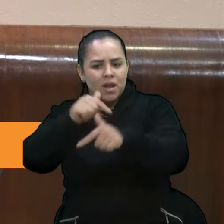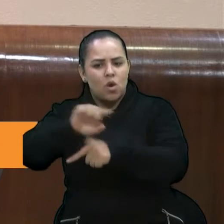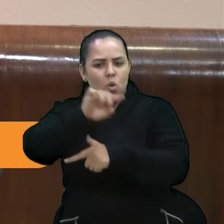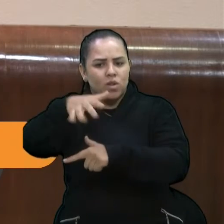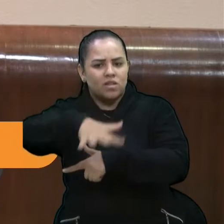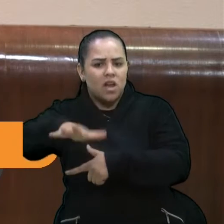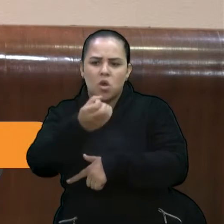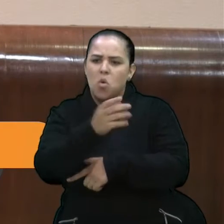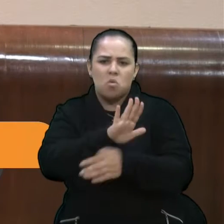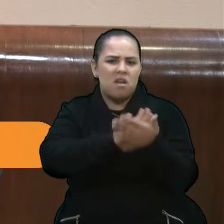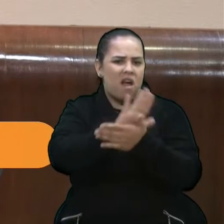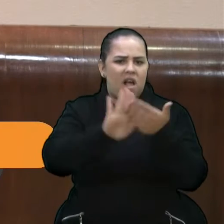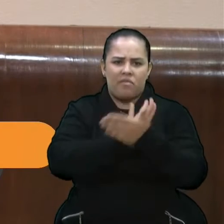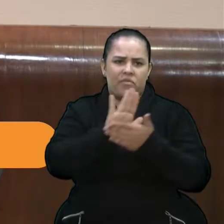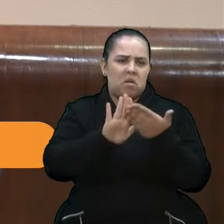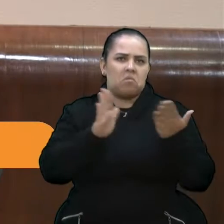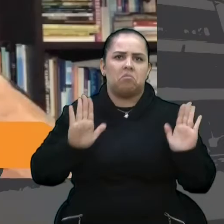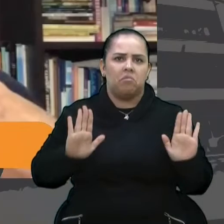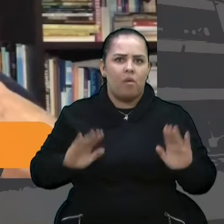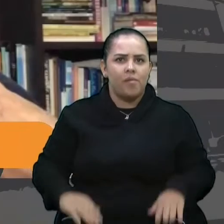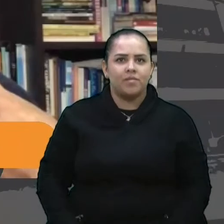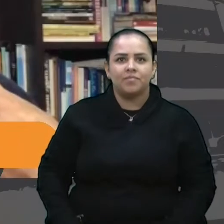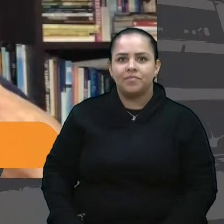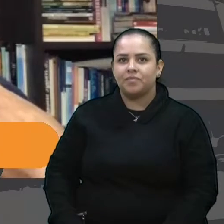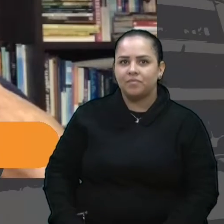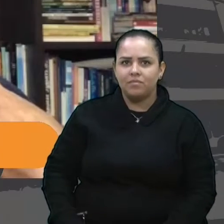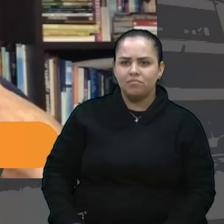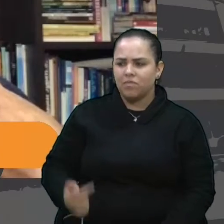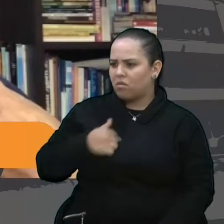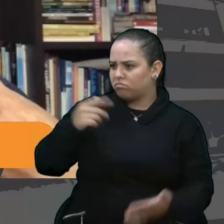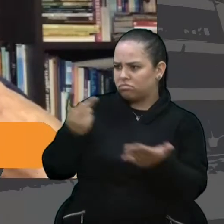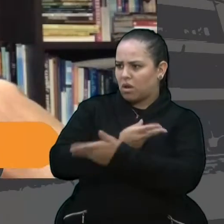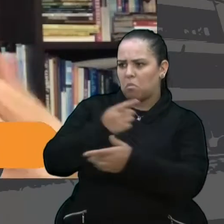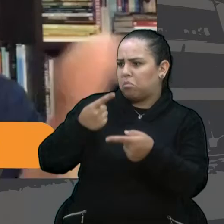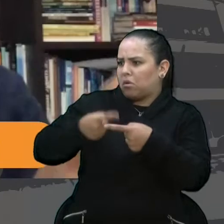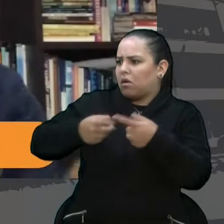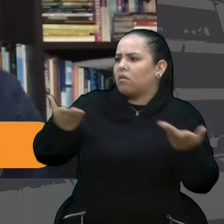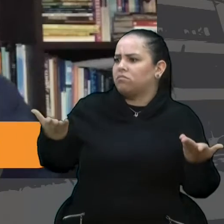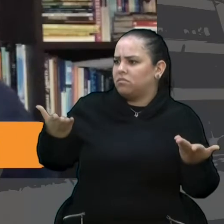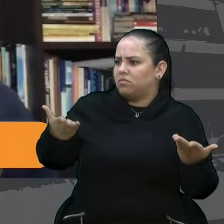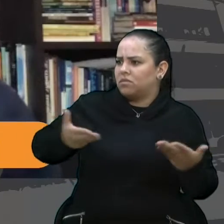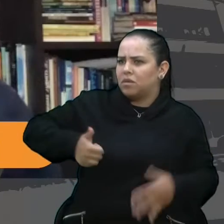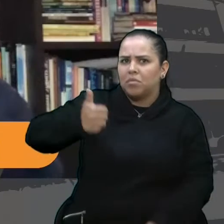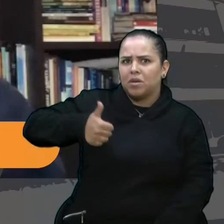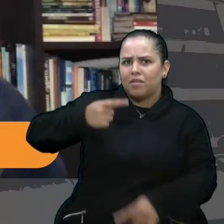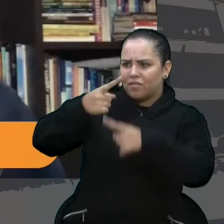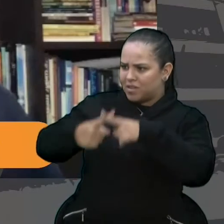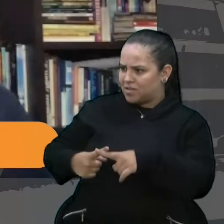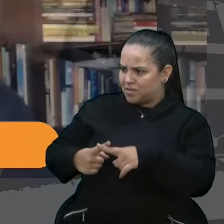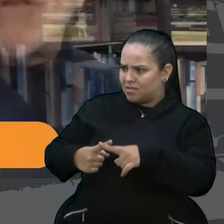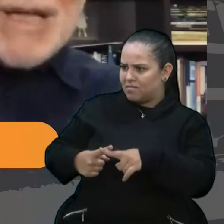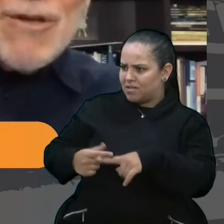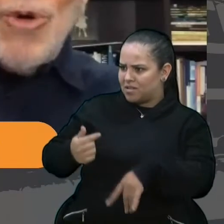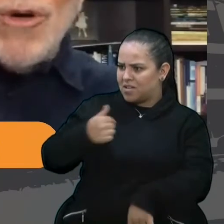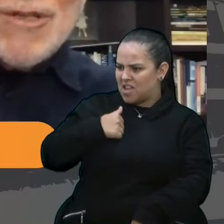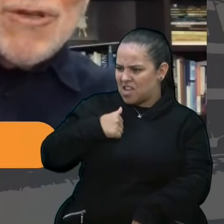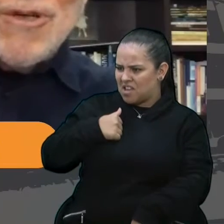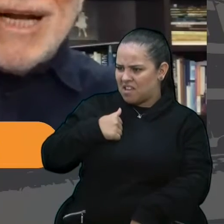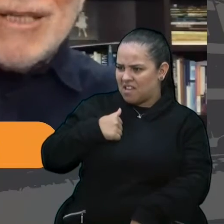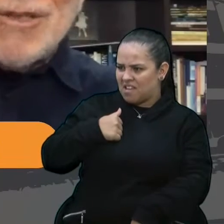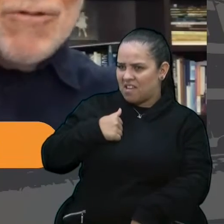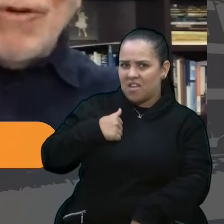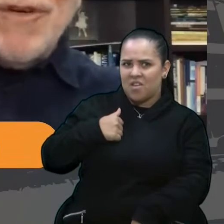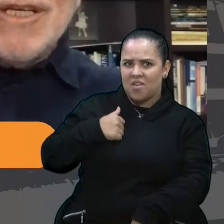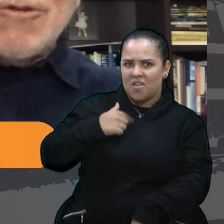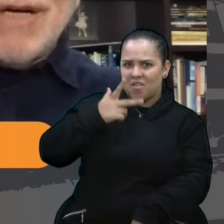a ver essa situação? Eu errei por quê? É a primeira vez que eu ouço também dizer que eu sou traidor de